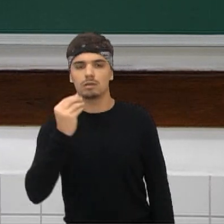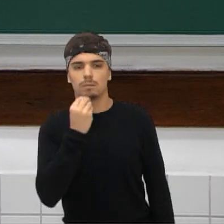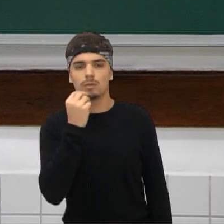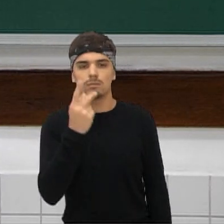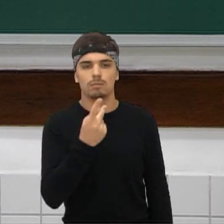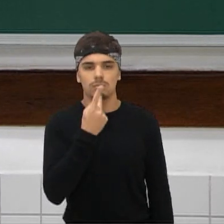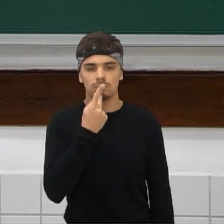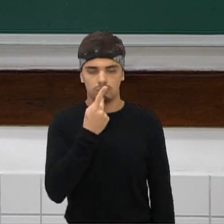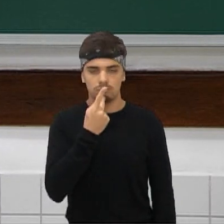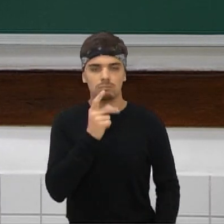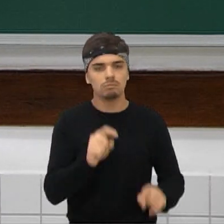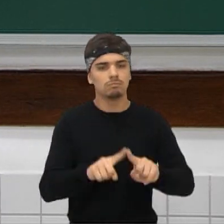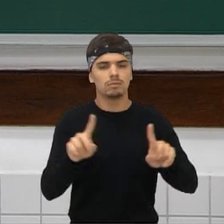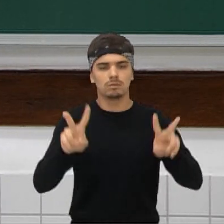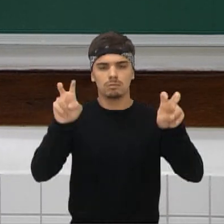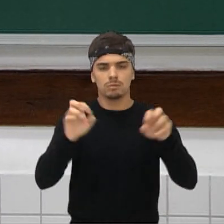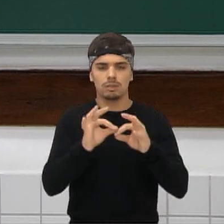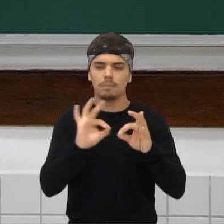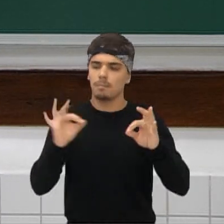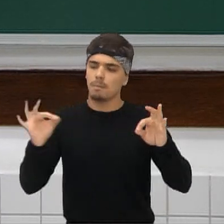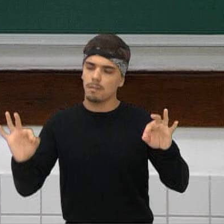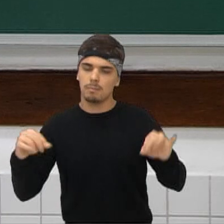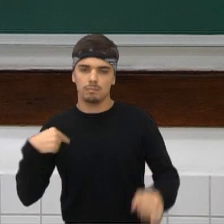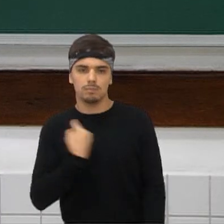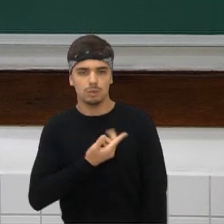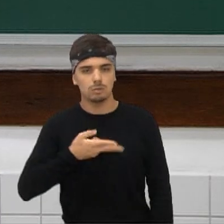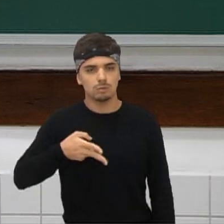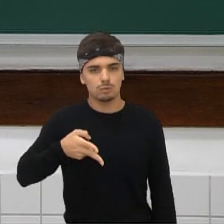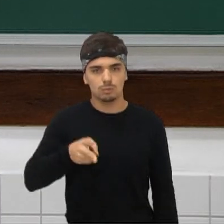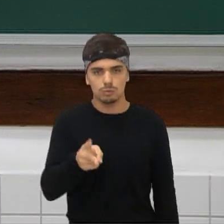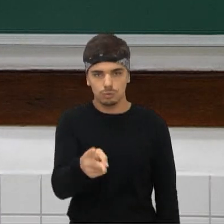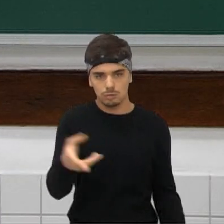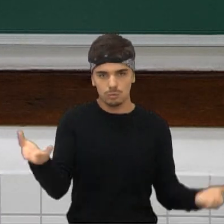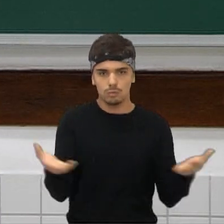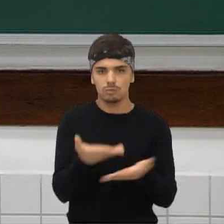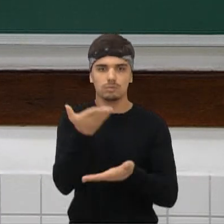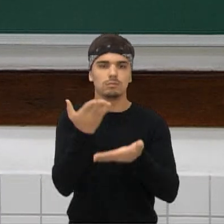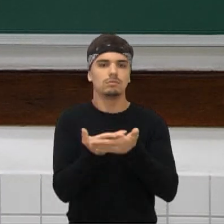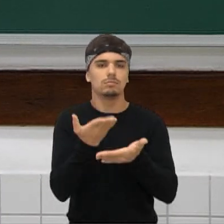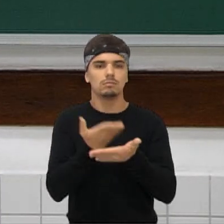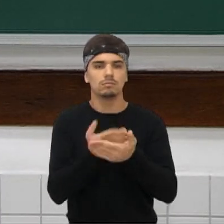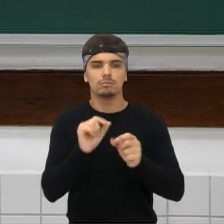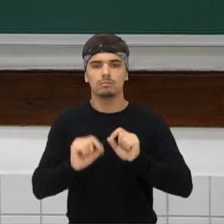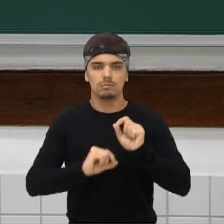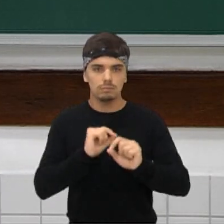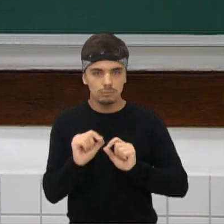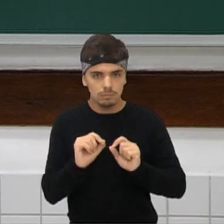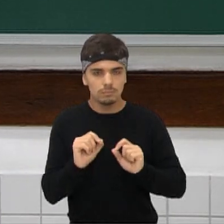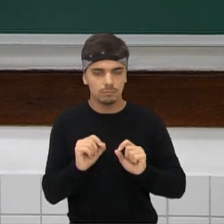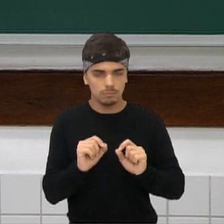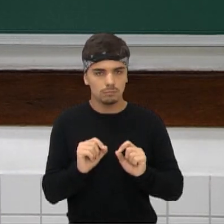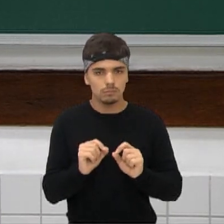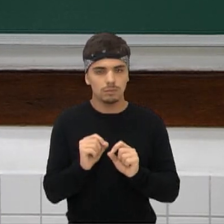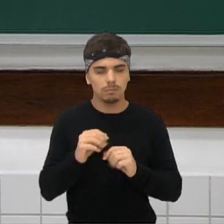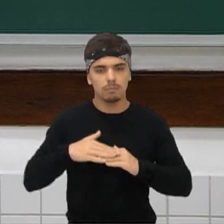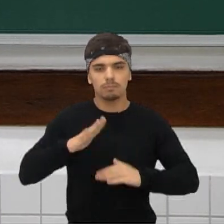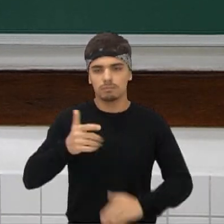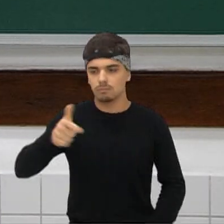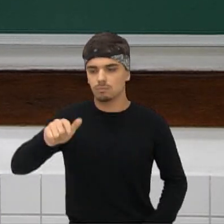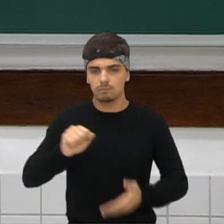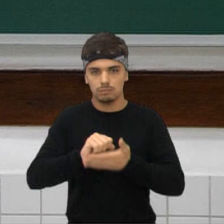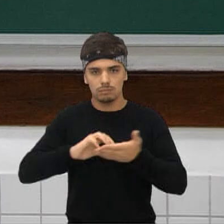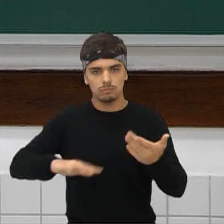assunto, né, é bem vasto, a gente vai continuar, né, na aula de hoje com também, né, com outros